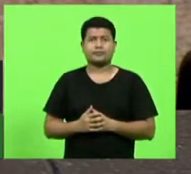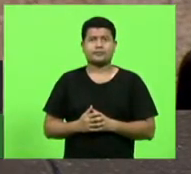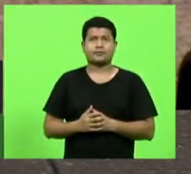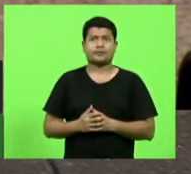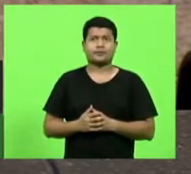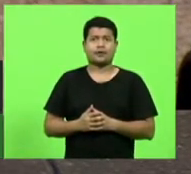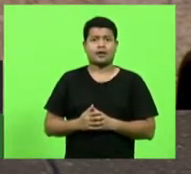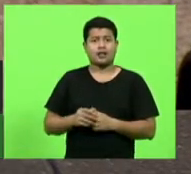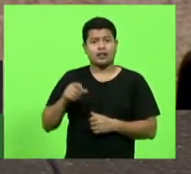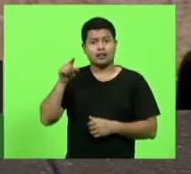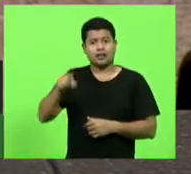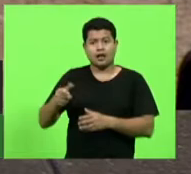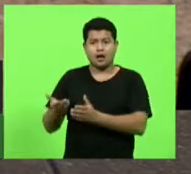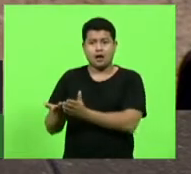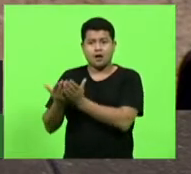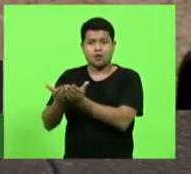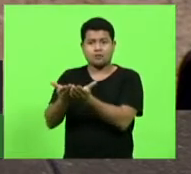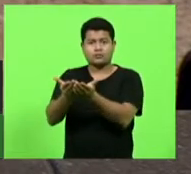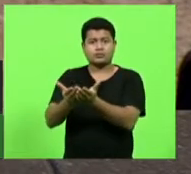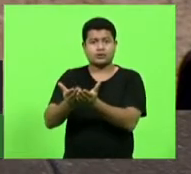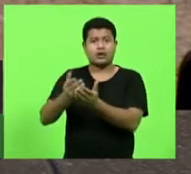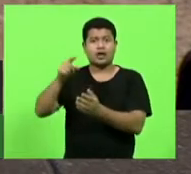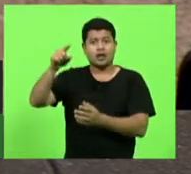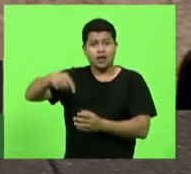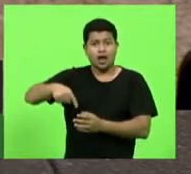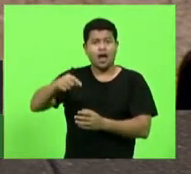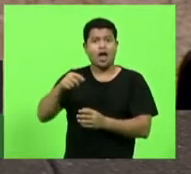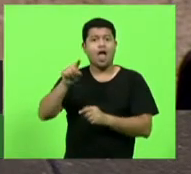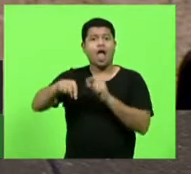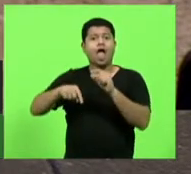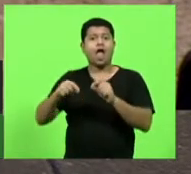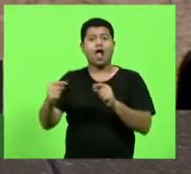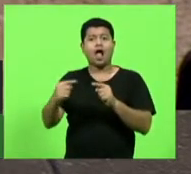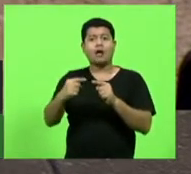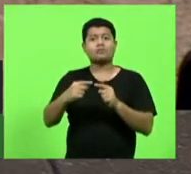Ali é um porto público, um silo público.